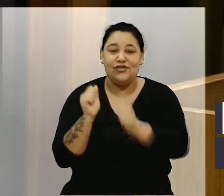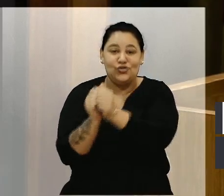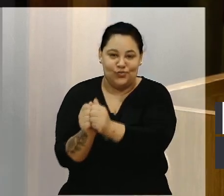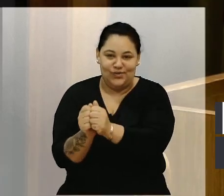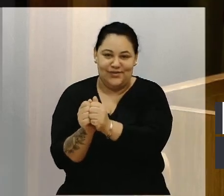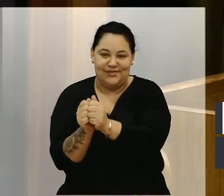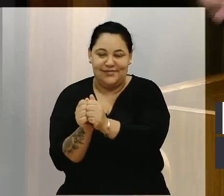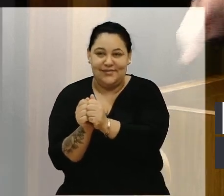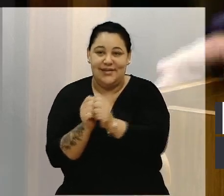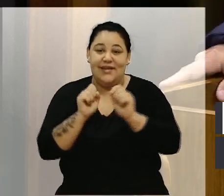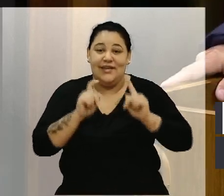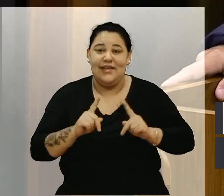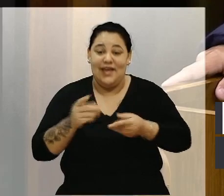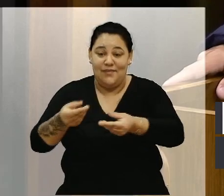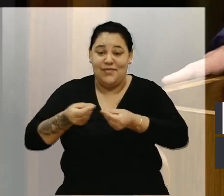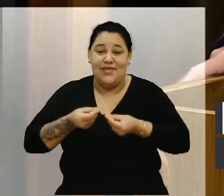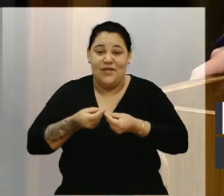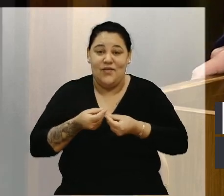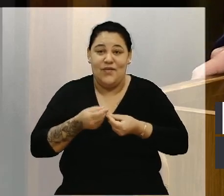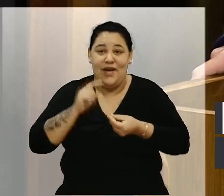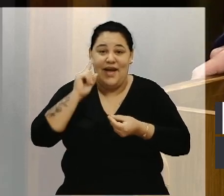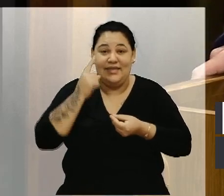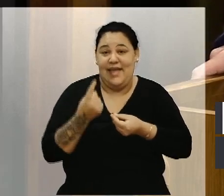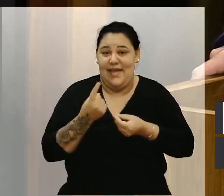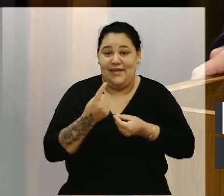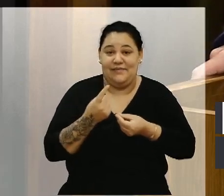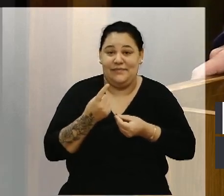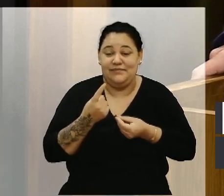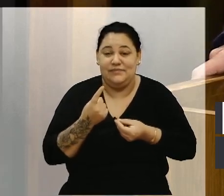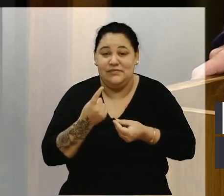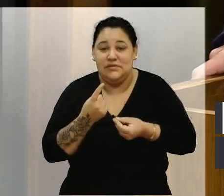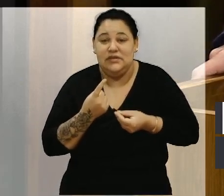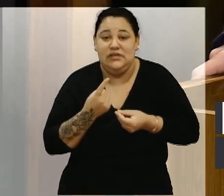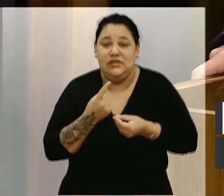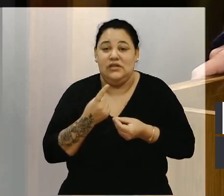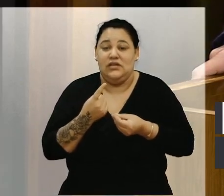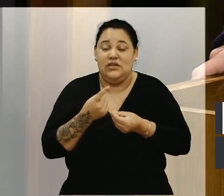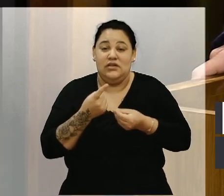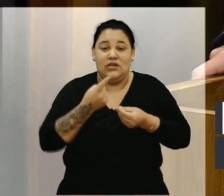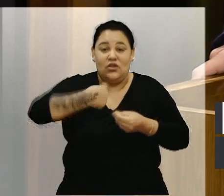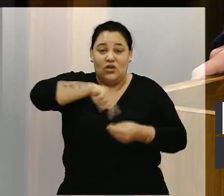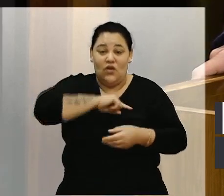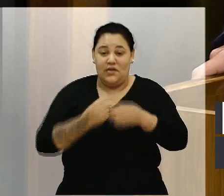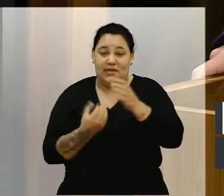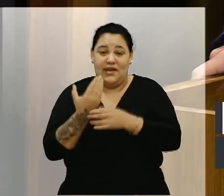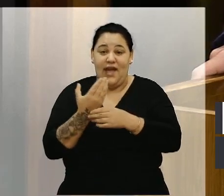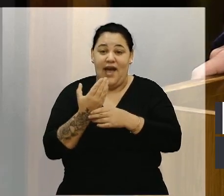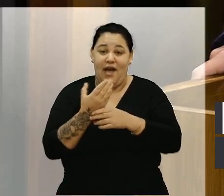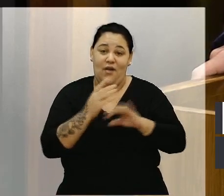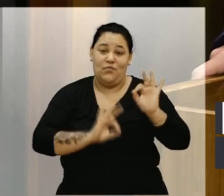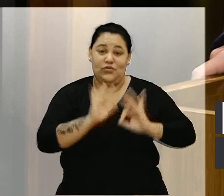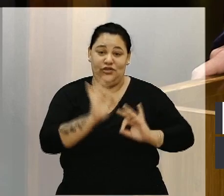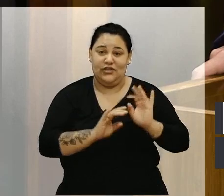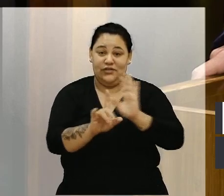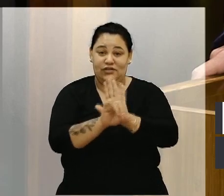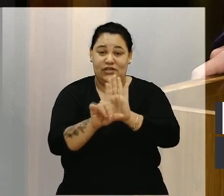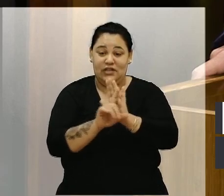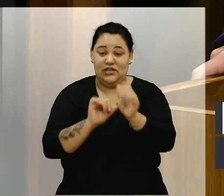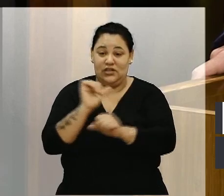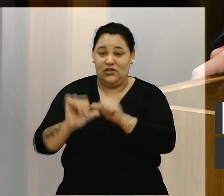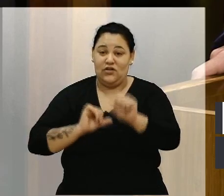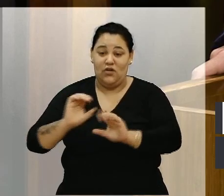quem deu a ideia de nós elaborarmos um projeto de lei que altera o Código